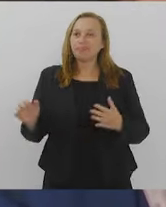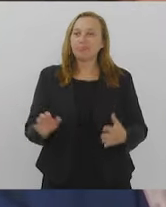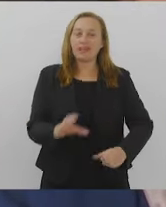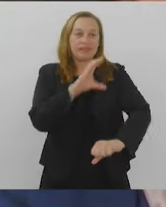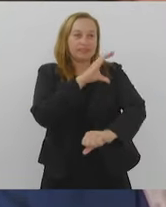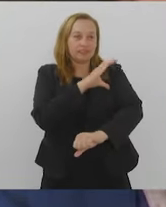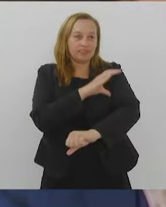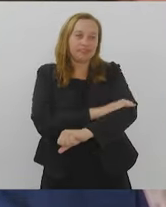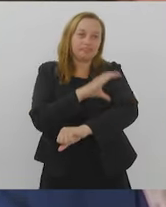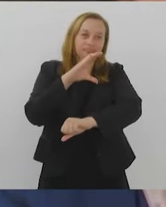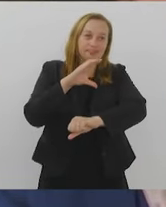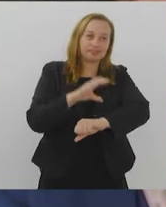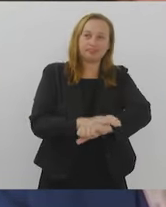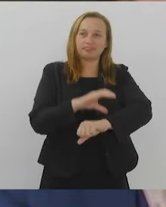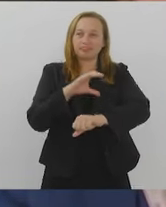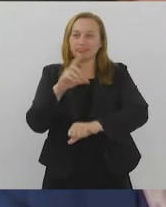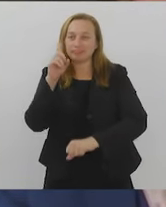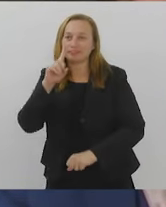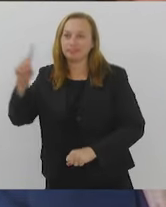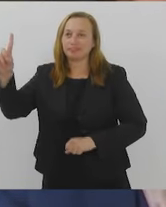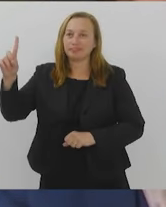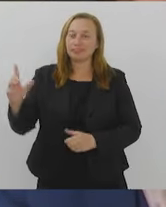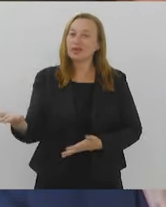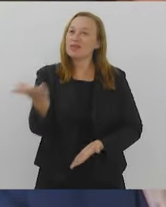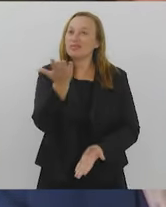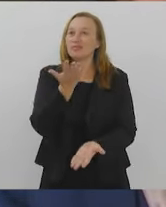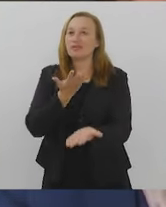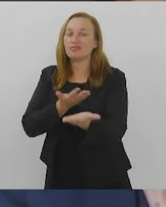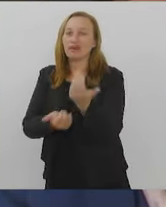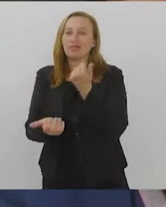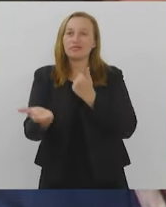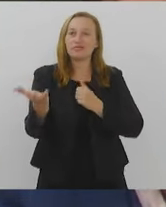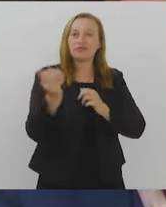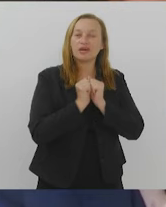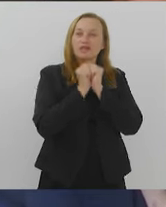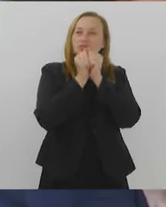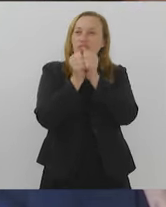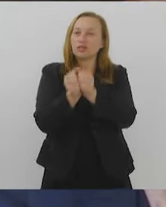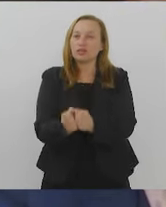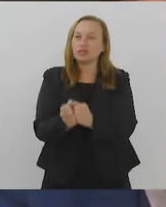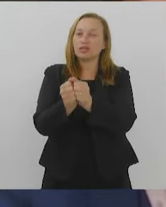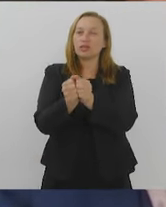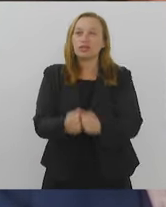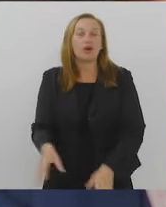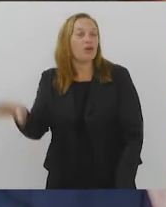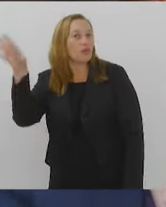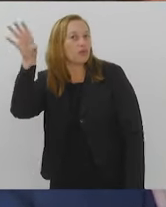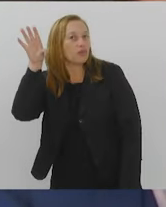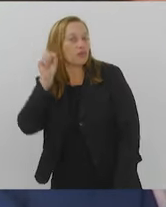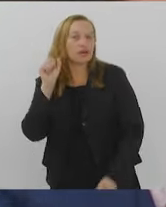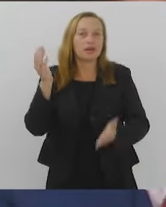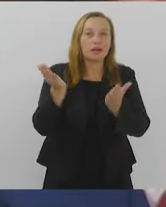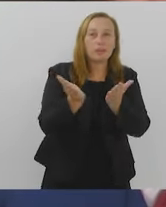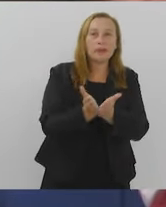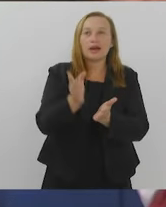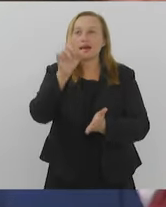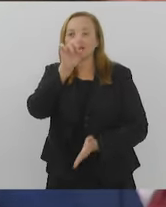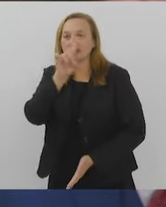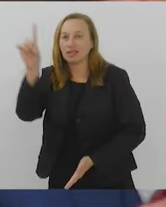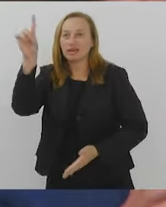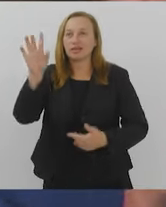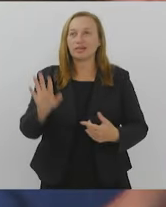Assembleia de Deus, vem comigo ouvir a palavra